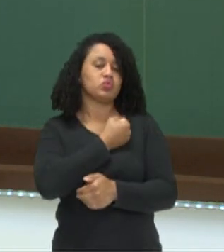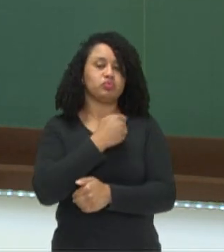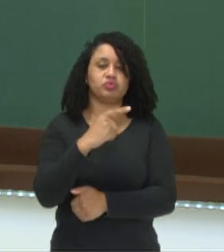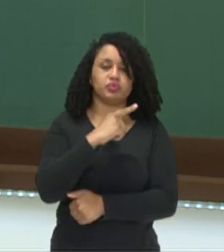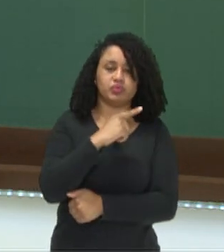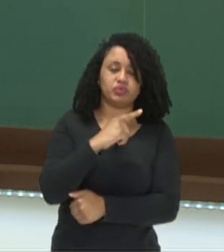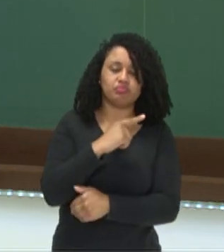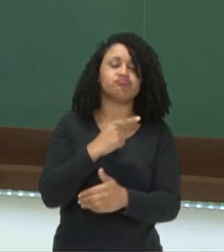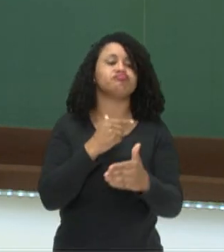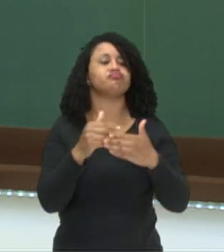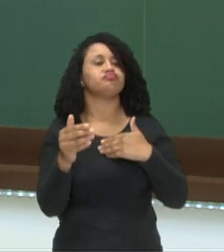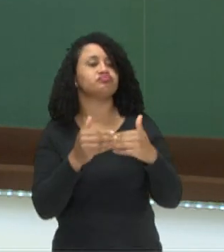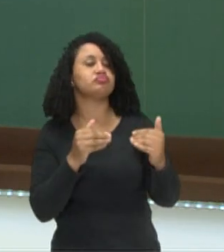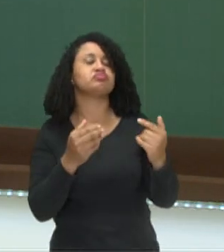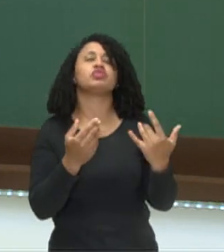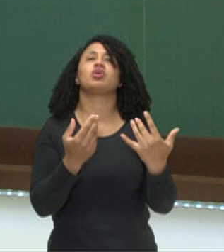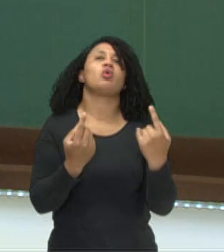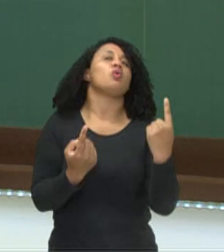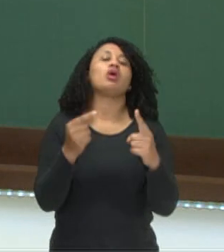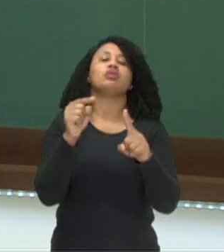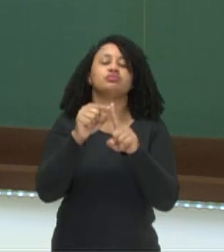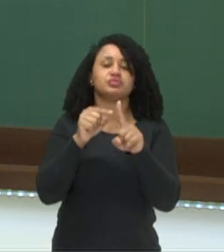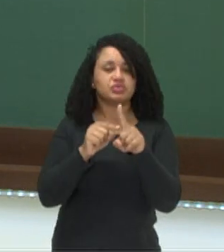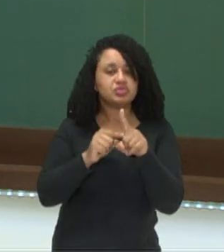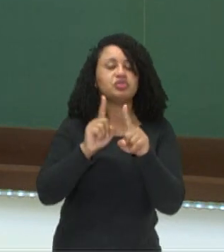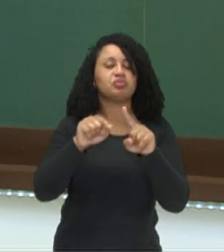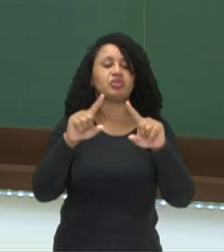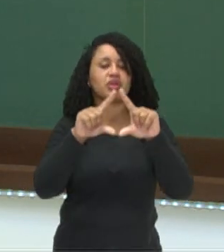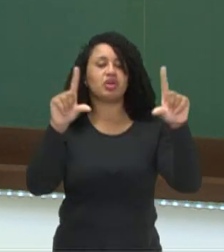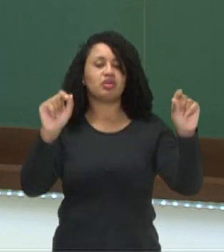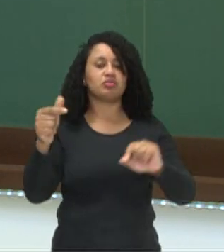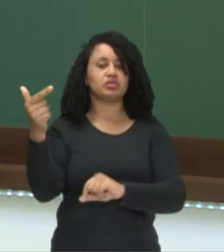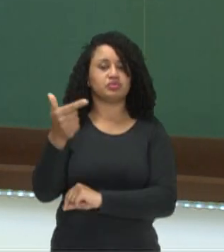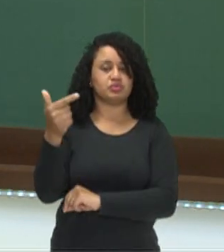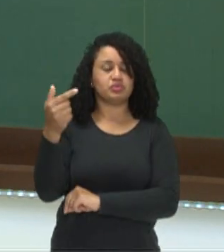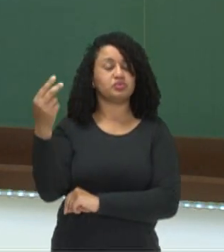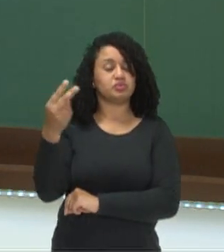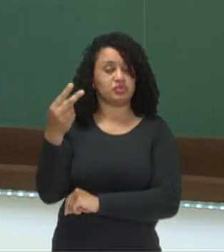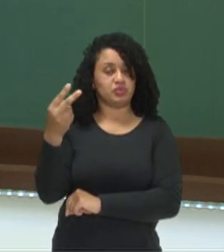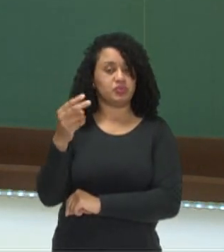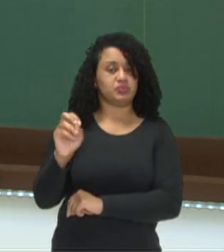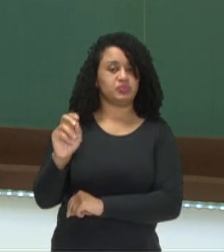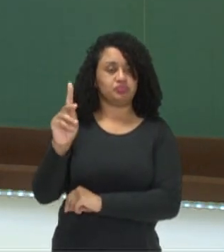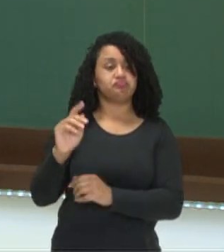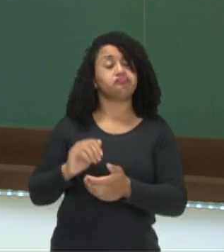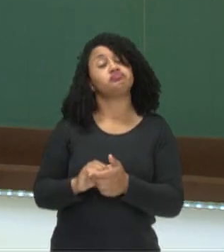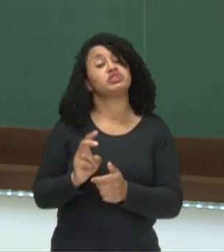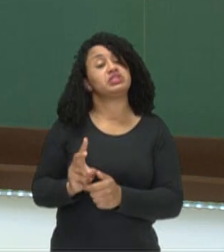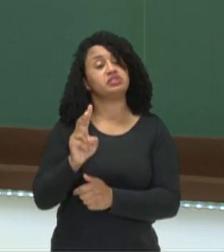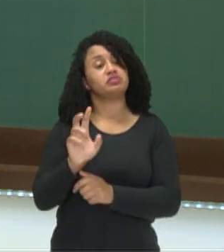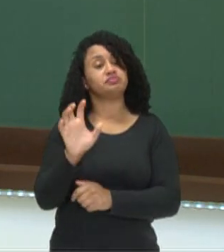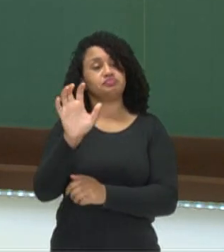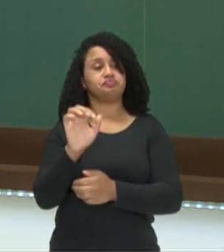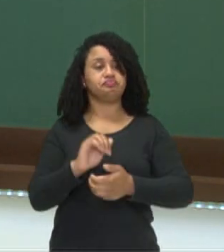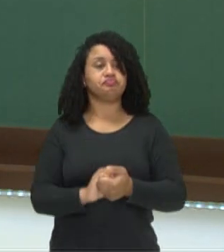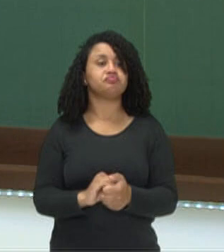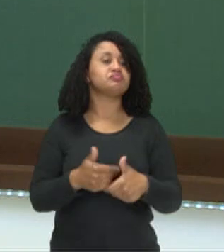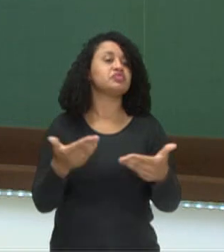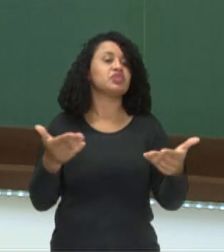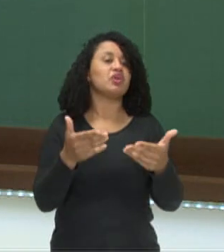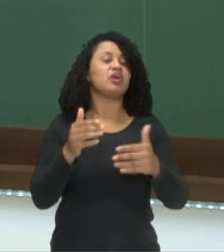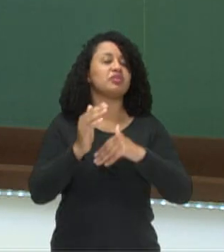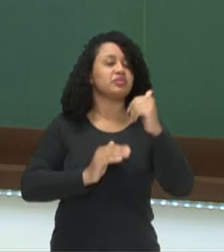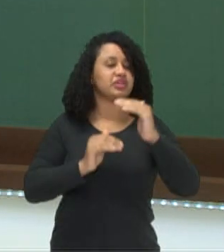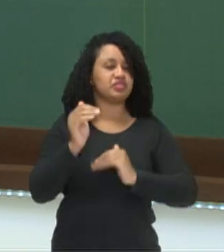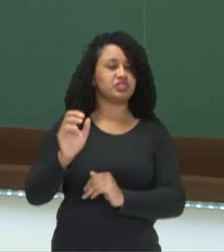tenha, independente de que tipo que seja a equação de segundo grau, ok? Sempre vai dar isso. Então vamos lá